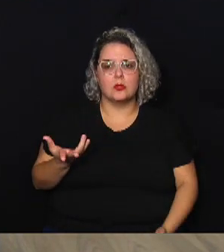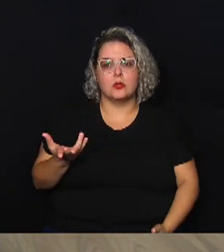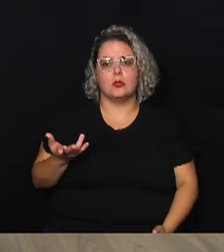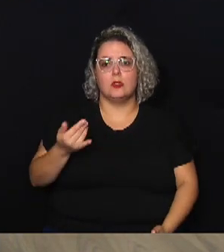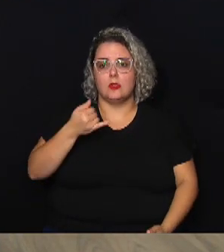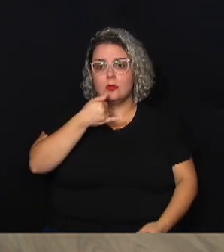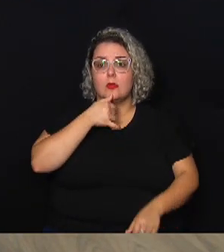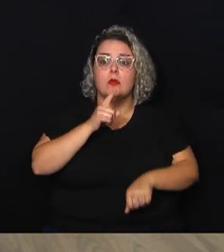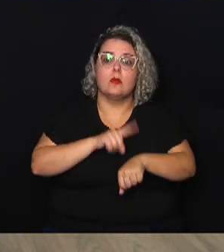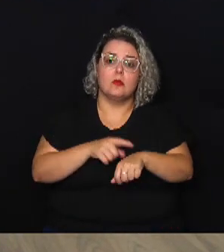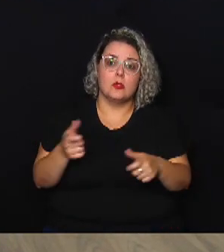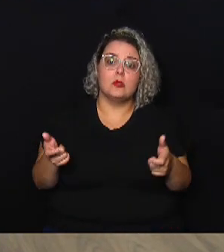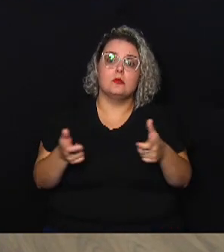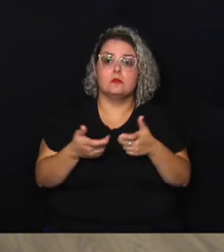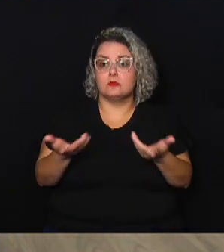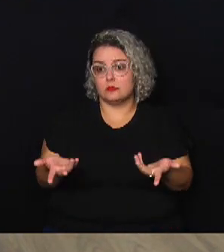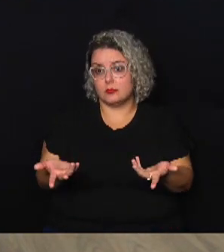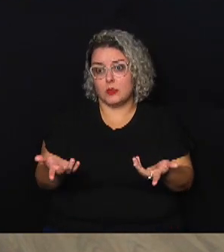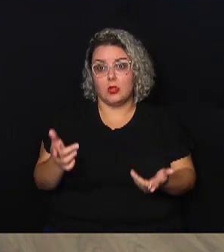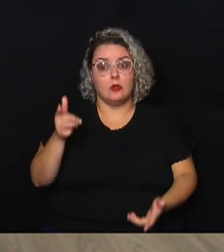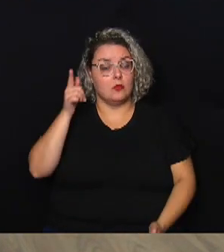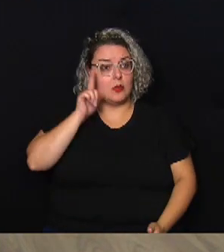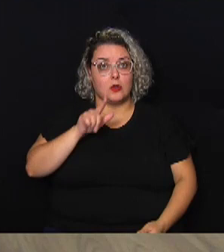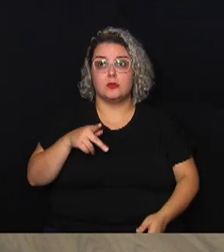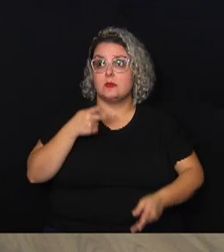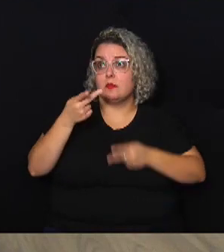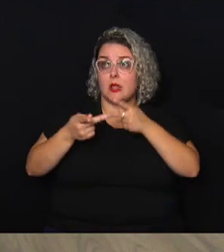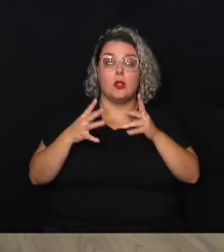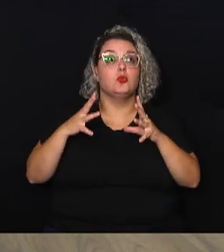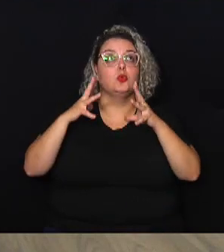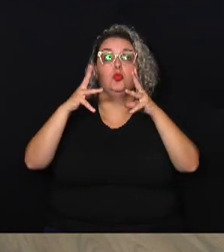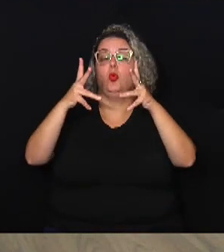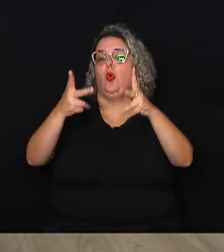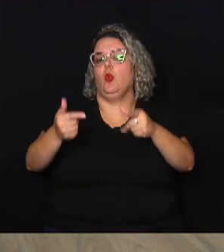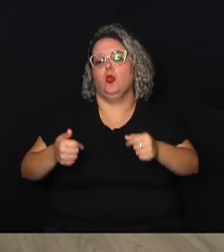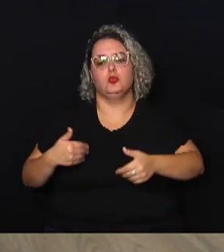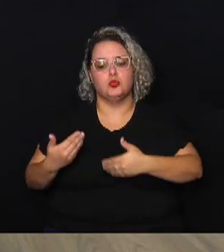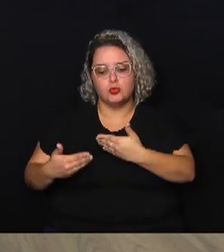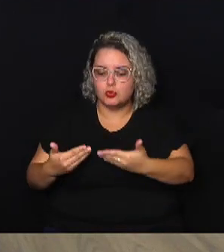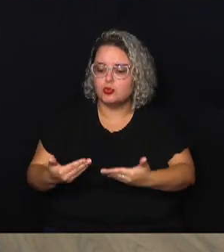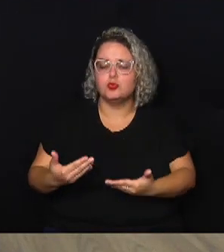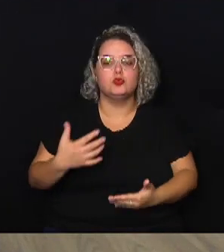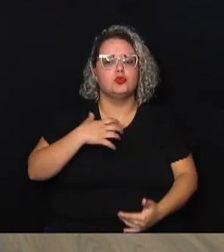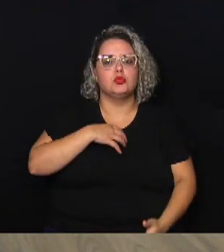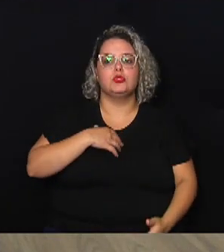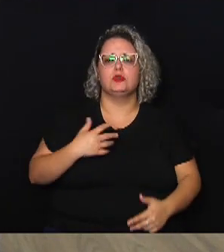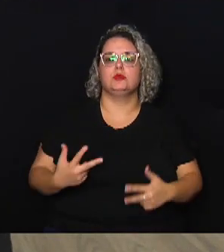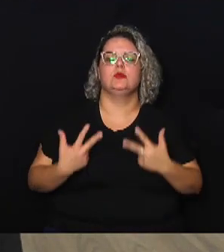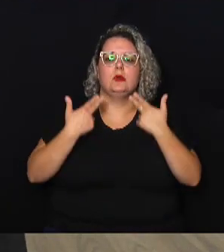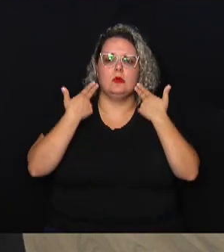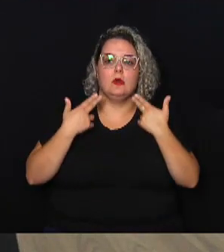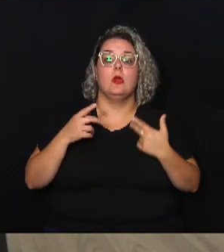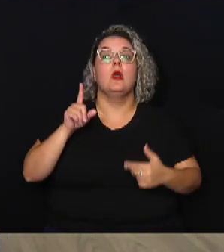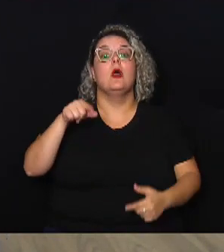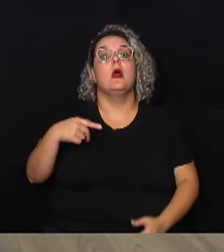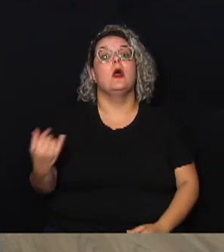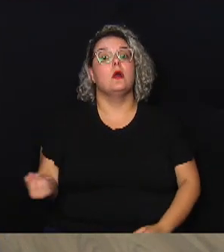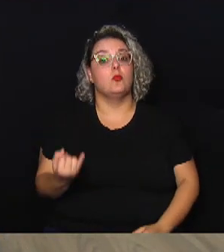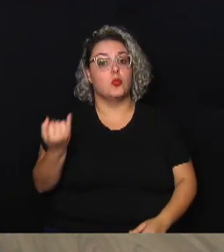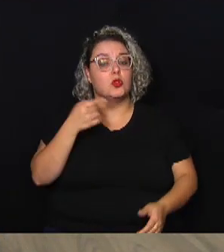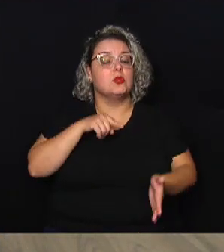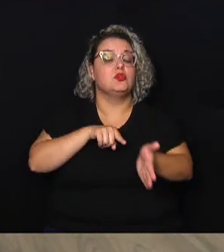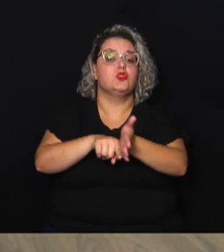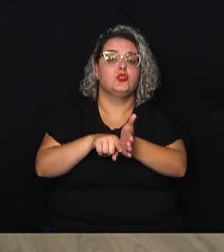nosso tempo é curto, né? A gente não vai conseguir abordar todos os procedimentos, né? Por isso vale a pesquisa,